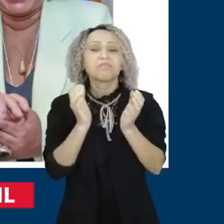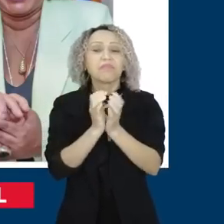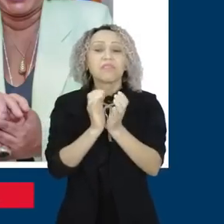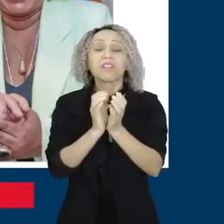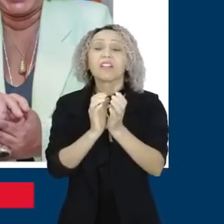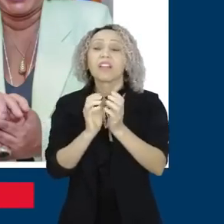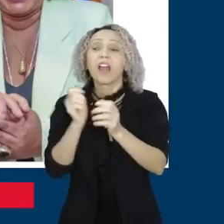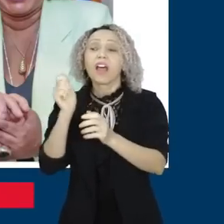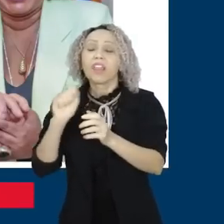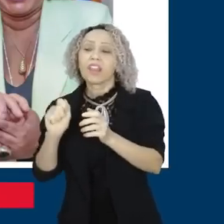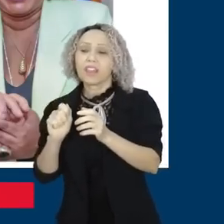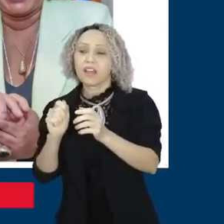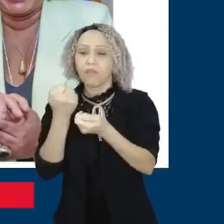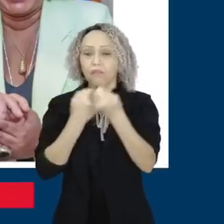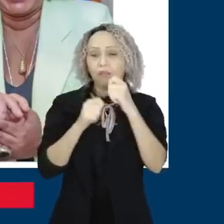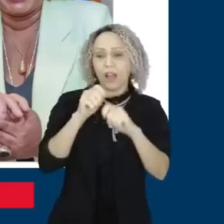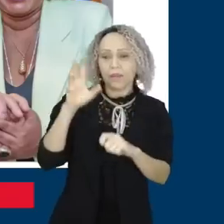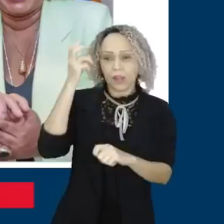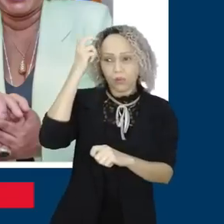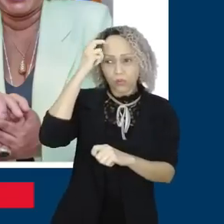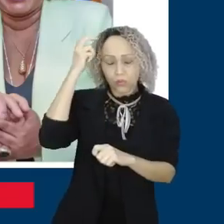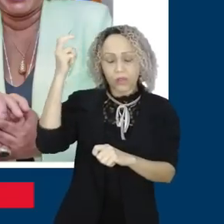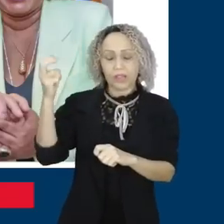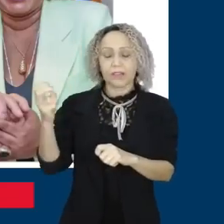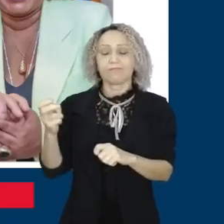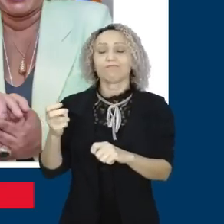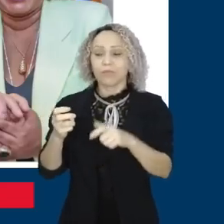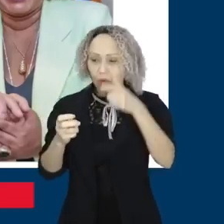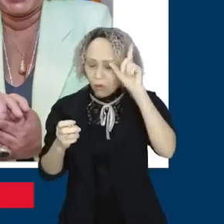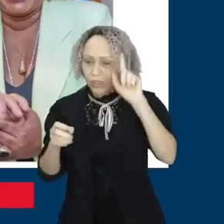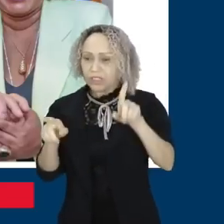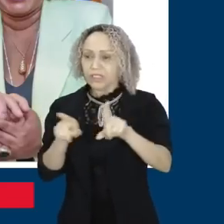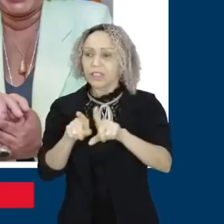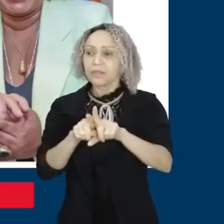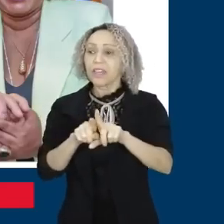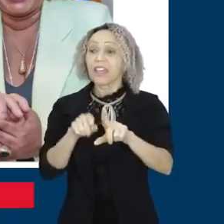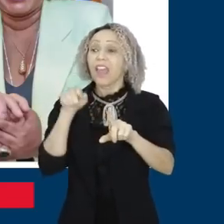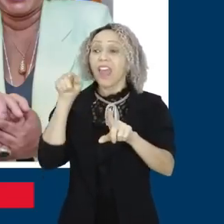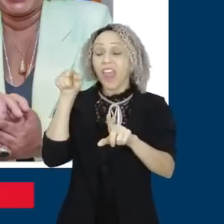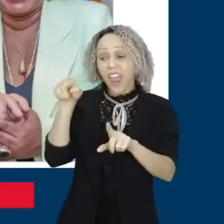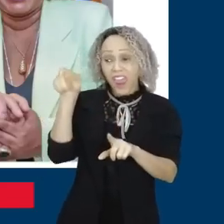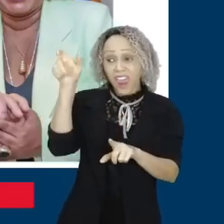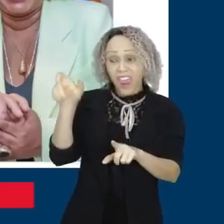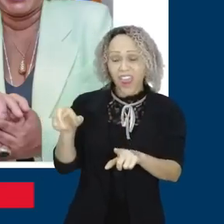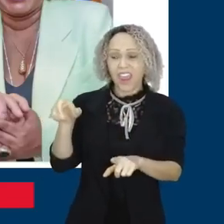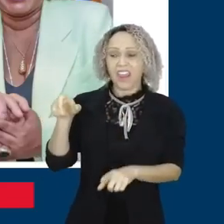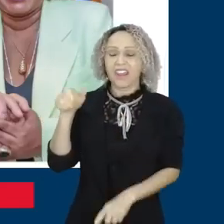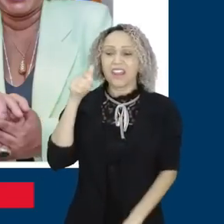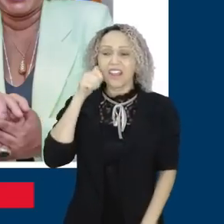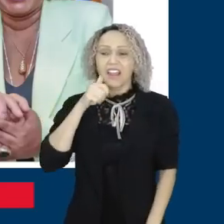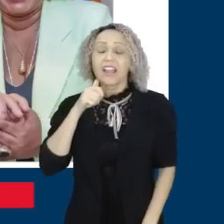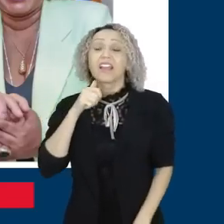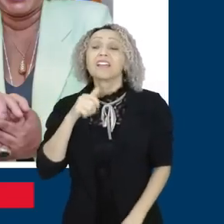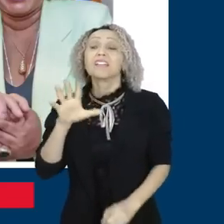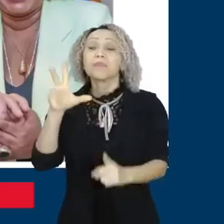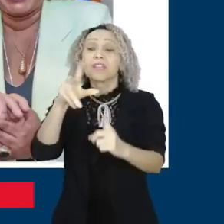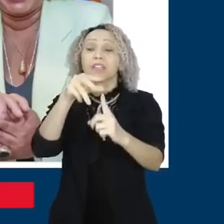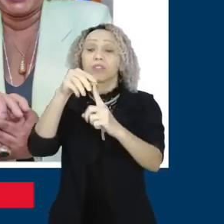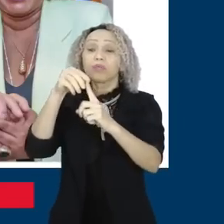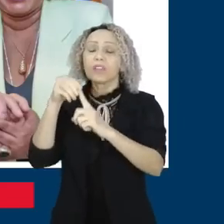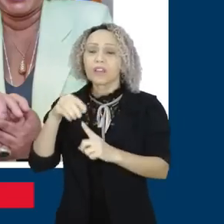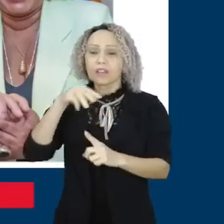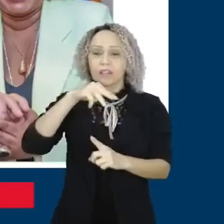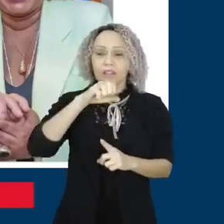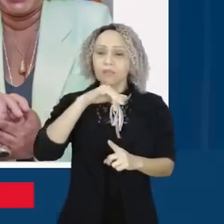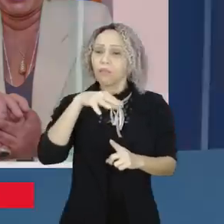Fábrica Cultural. No mesmo dia, Margareth Menezes anunciou Márcio Tavares, que é o secretário nacional de Cultura do PT,